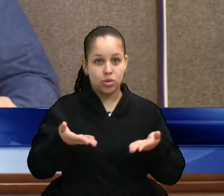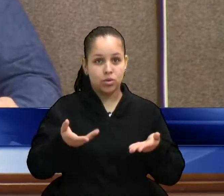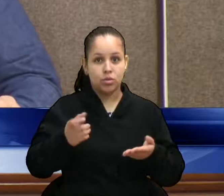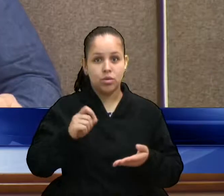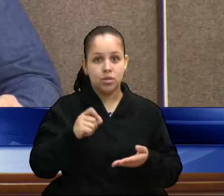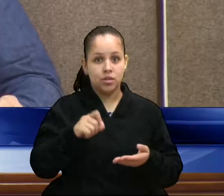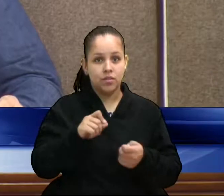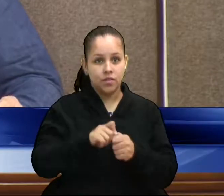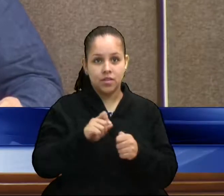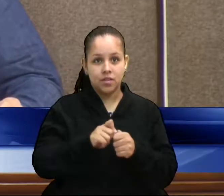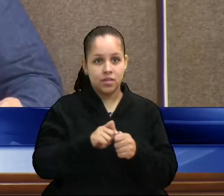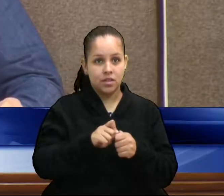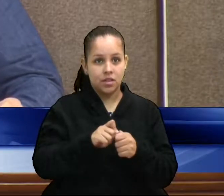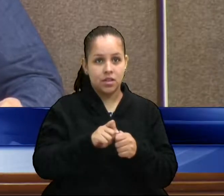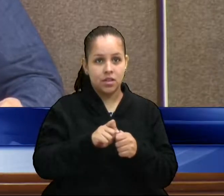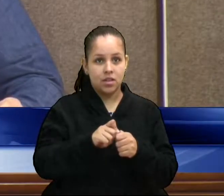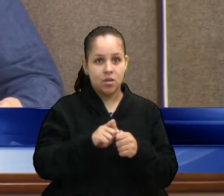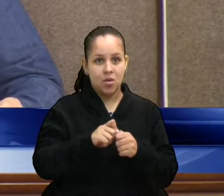táxi de lotação